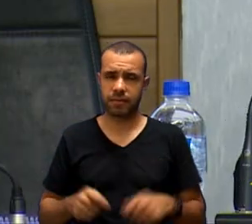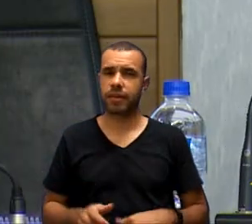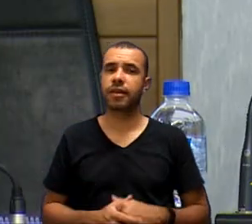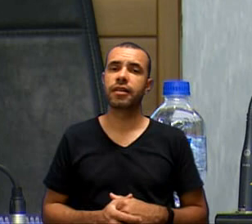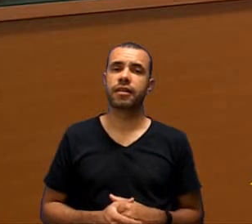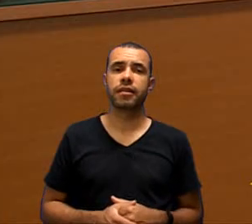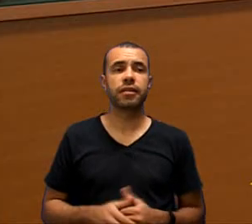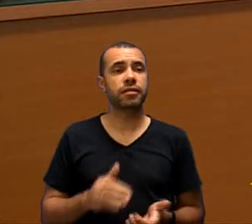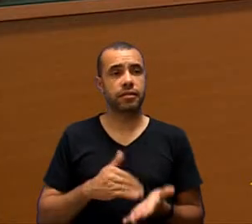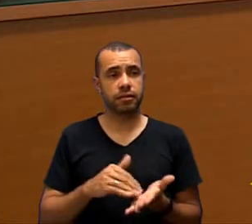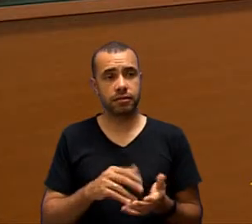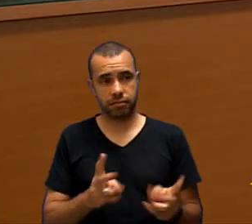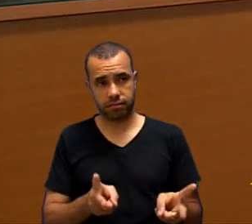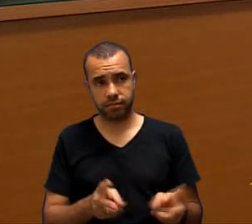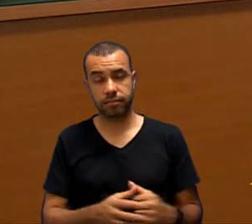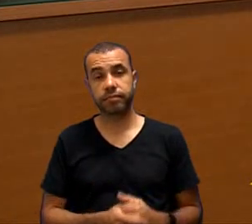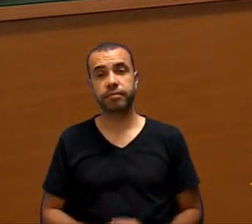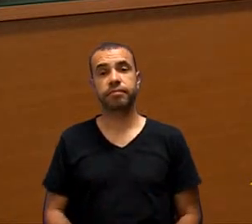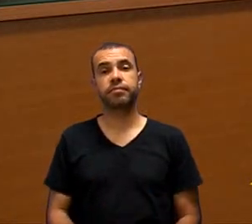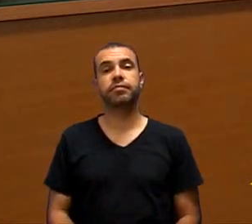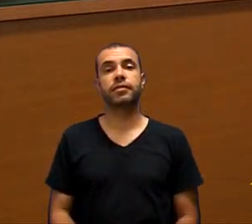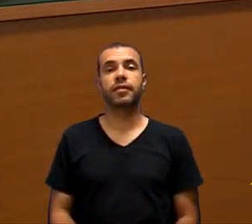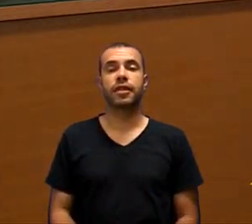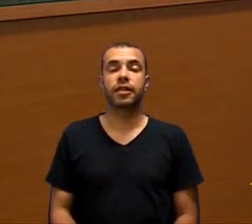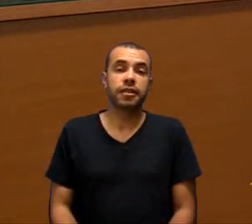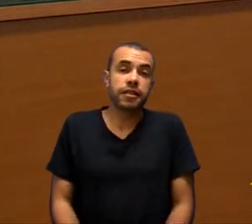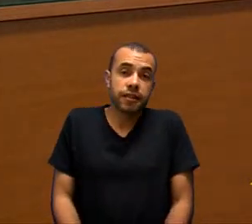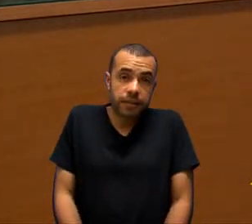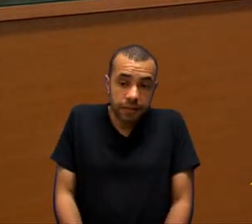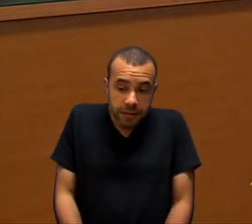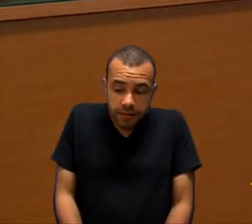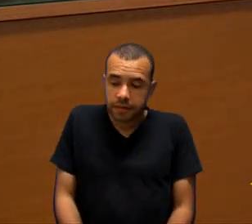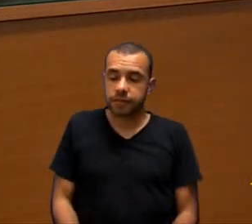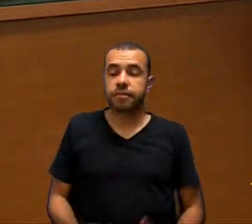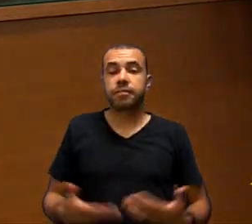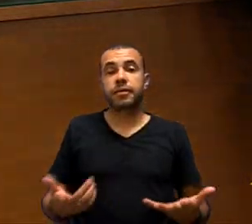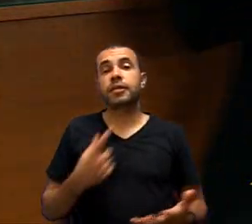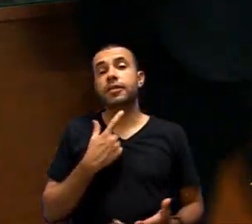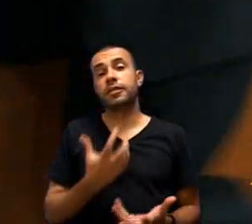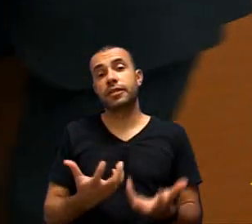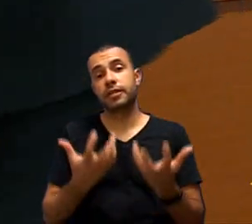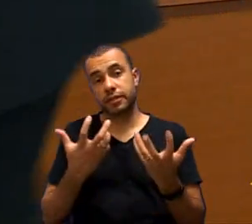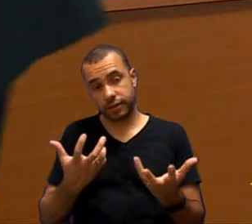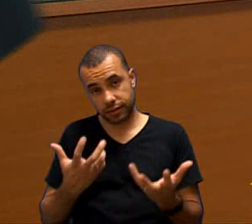pode continuar. Bom, eu gostaria de separar, então,